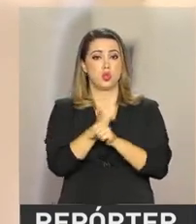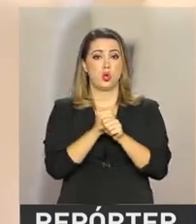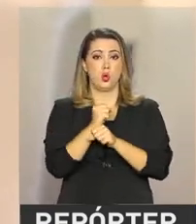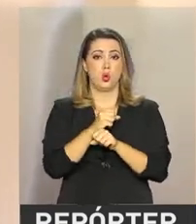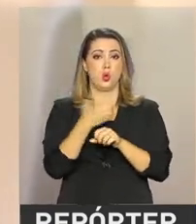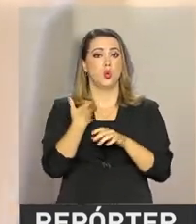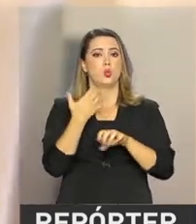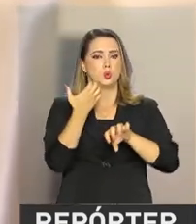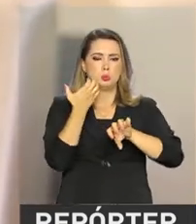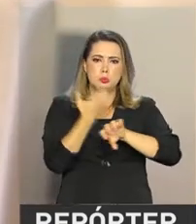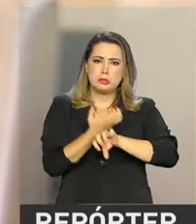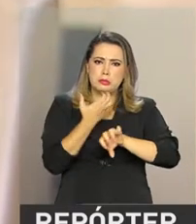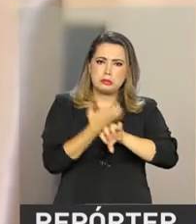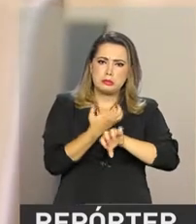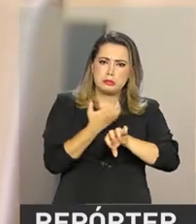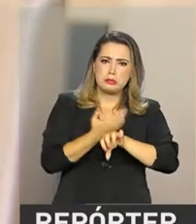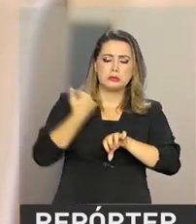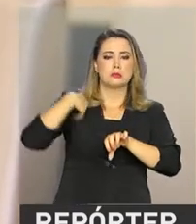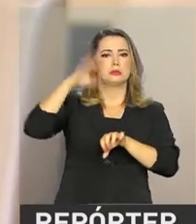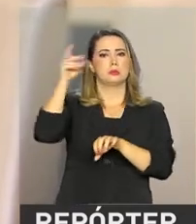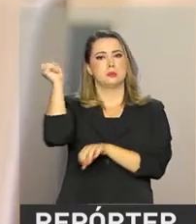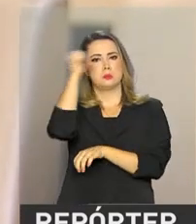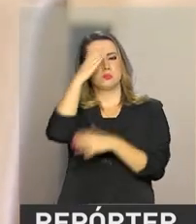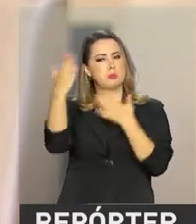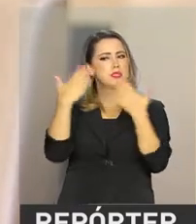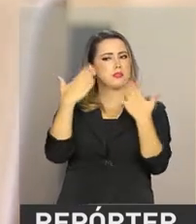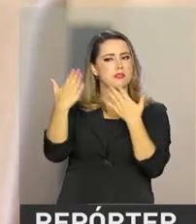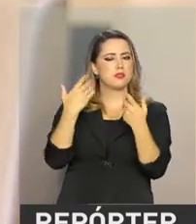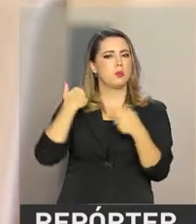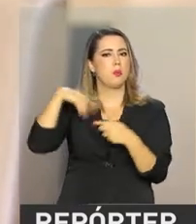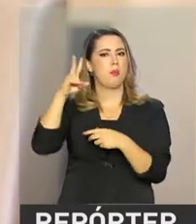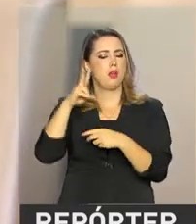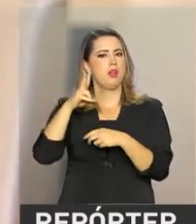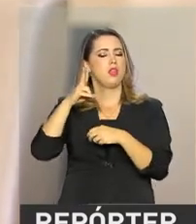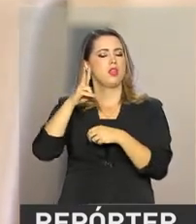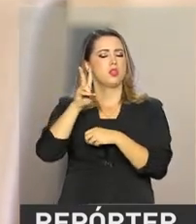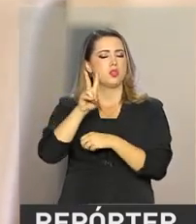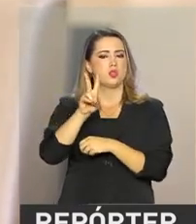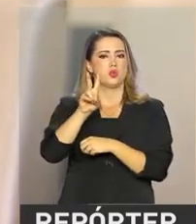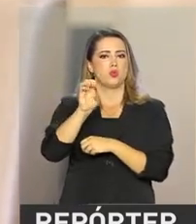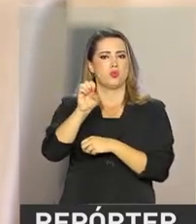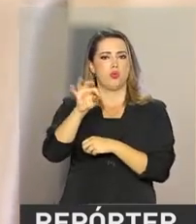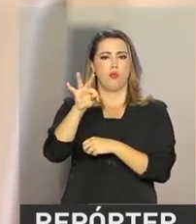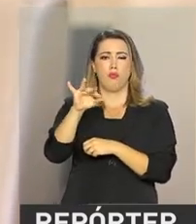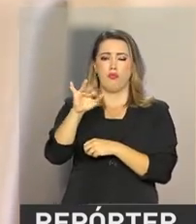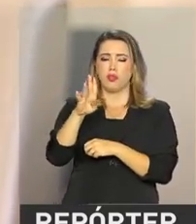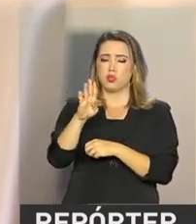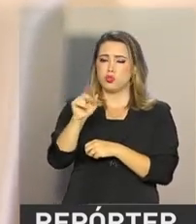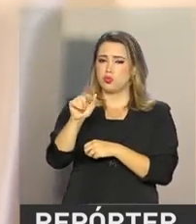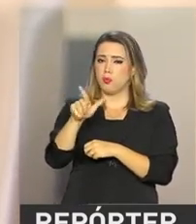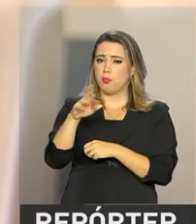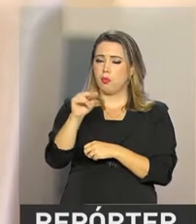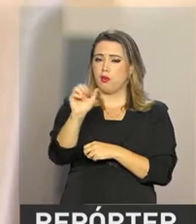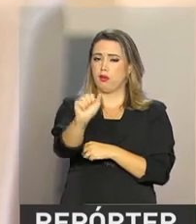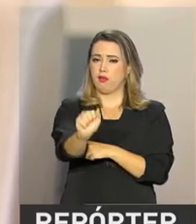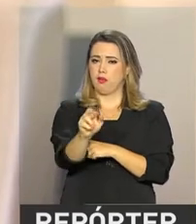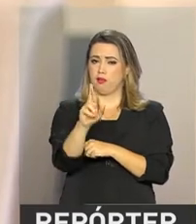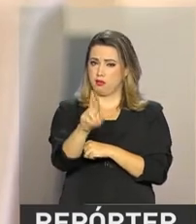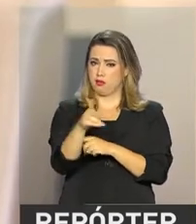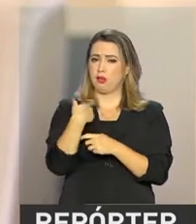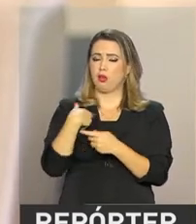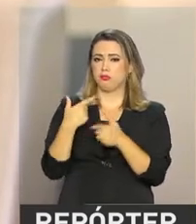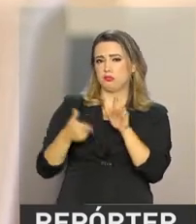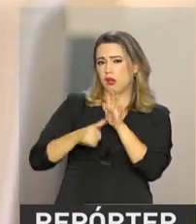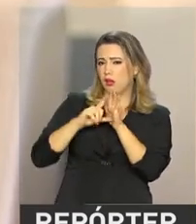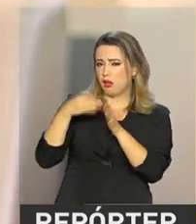mais conteudista, se parecendo mais com os vestibulares tradicionais, rompendo uma tradição do exame, né, de